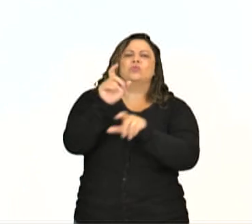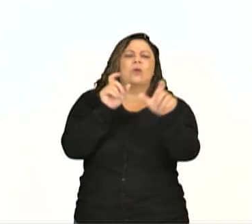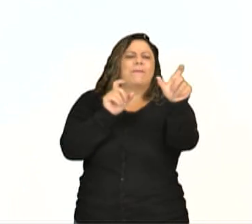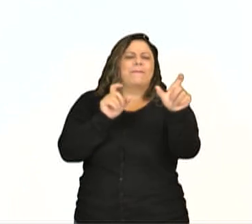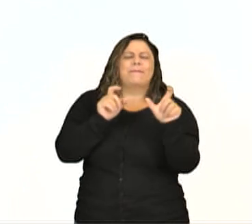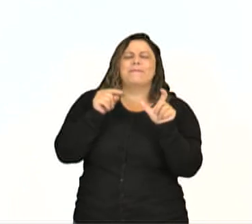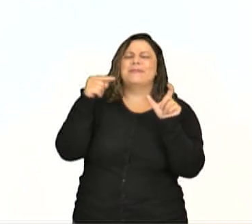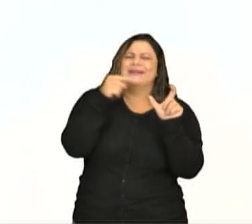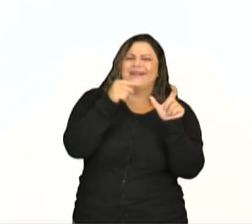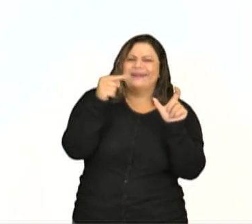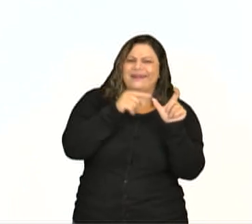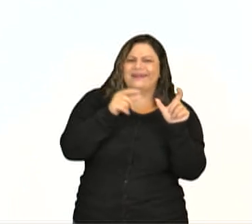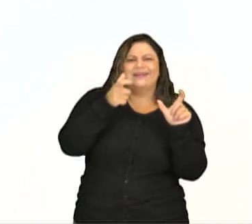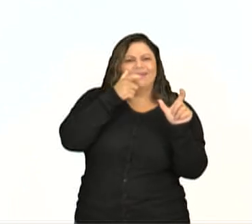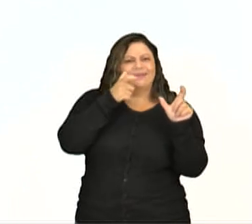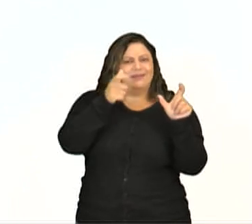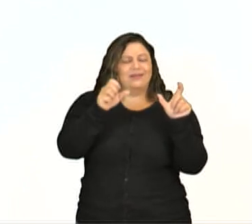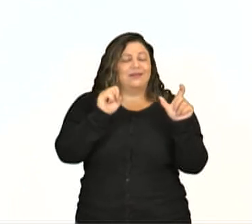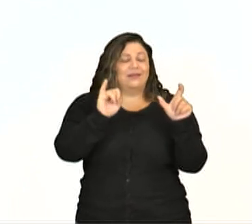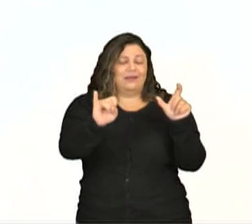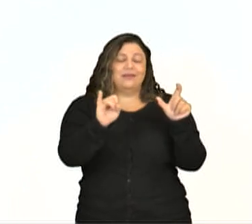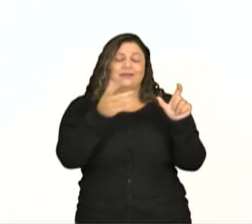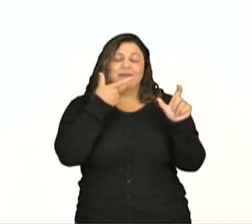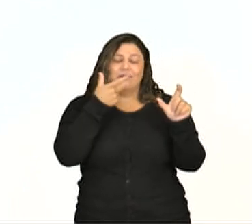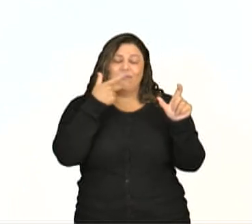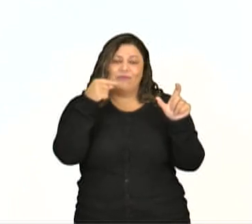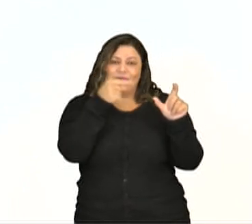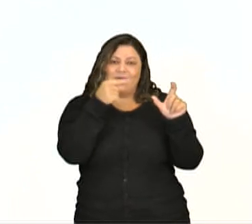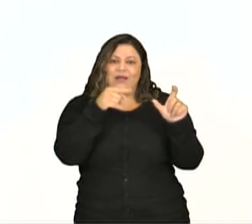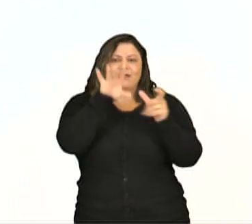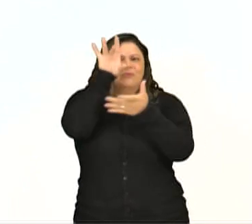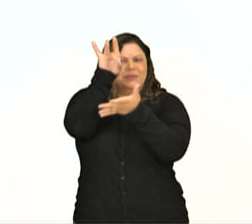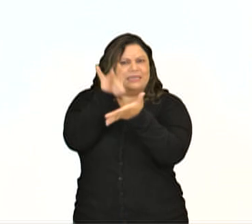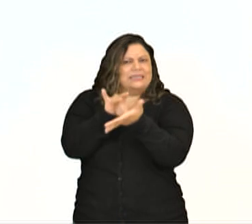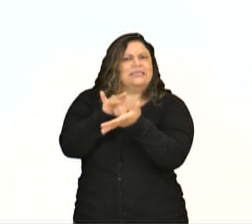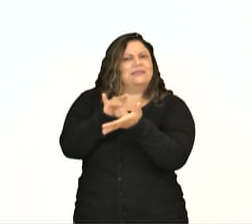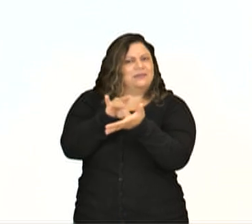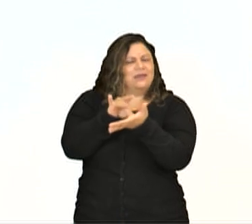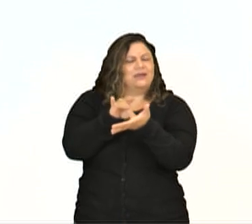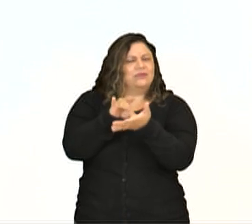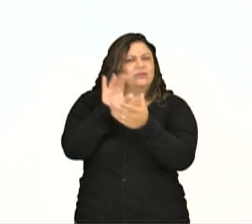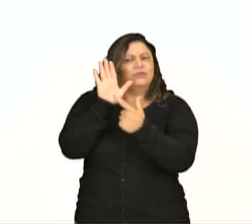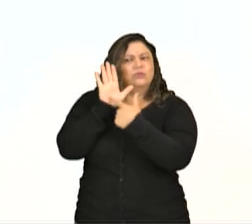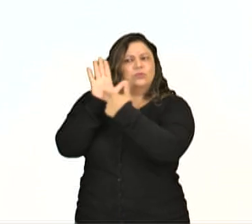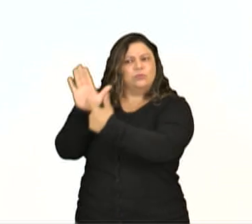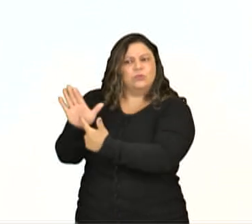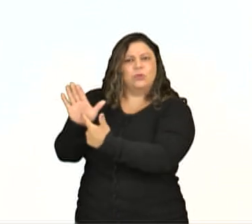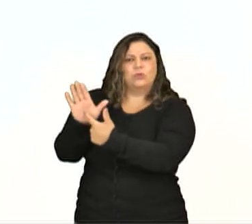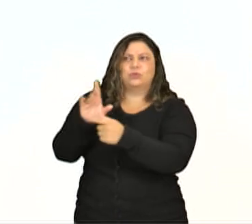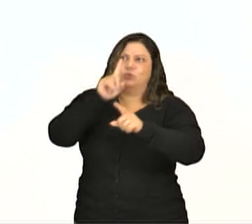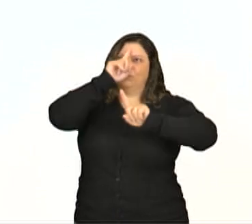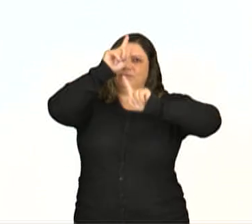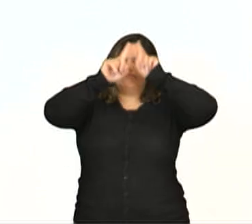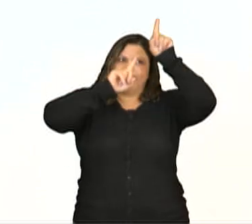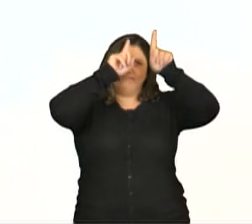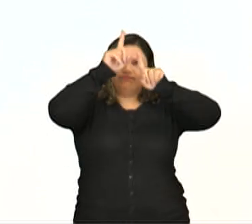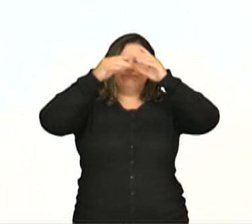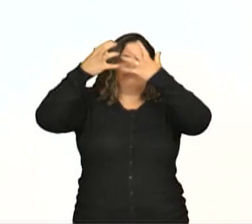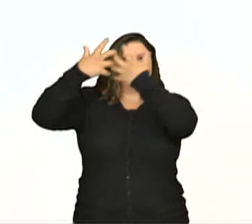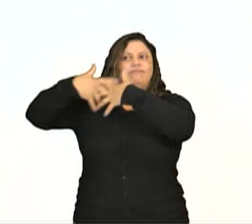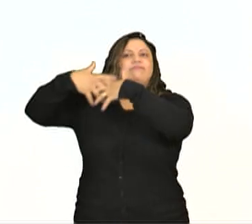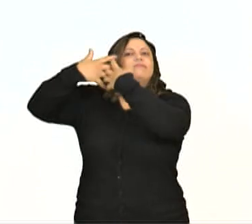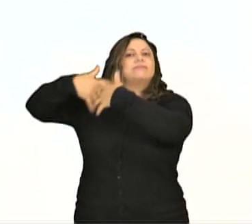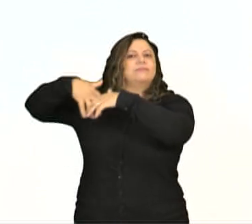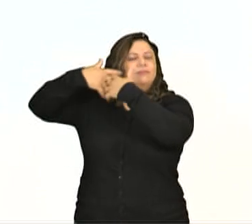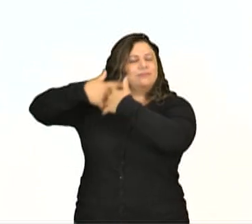Olha que interessante. Se eu falo que é uma realidade, então eu aponto ela através dos sentidos. É uma ideia? Racionalidade.